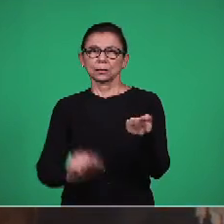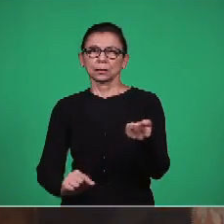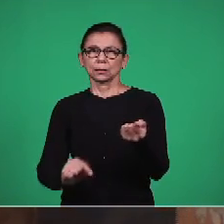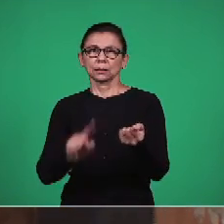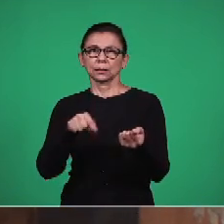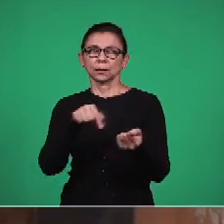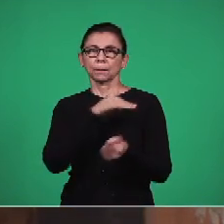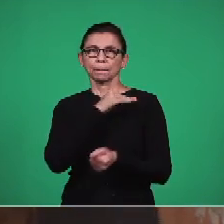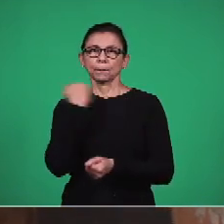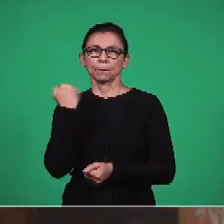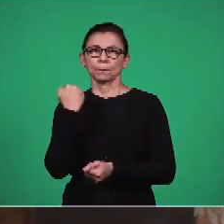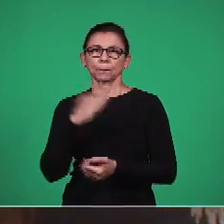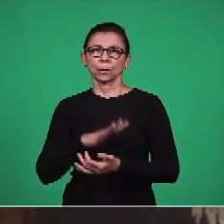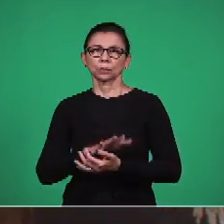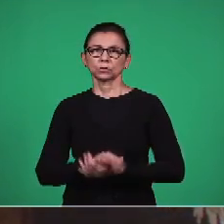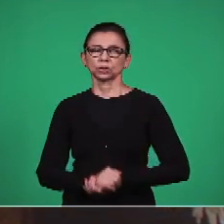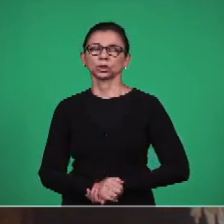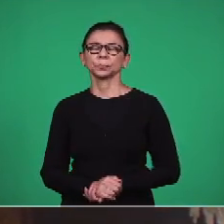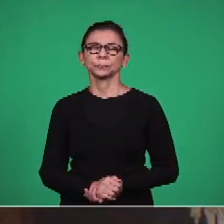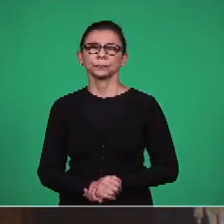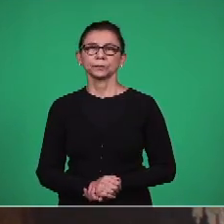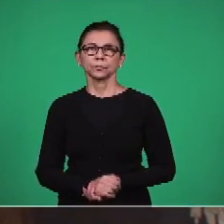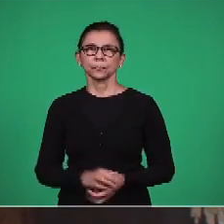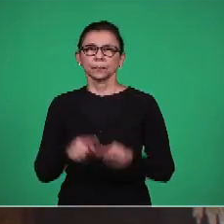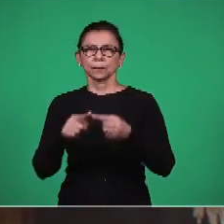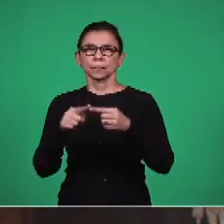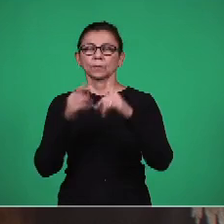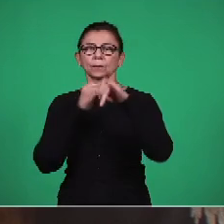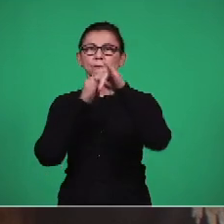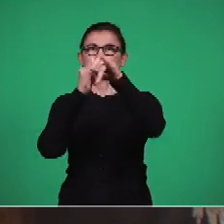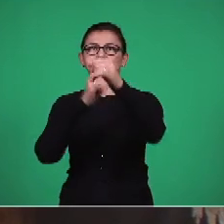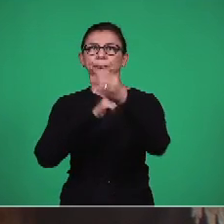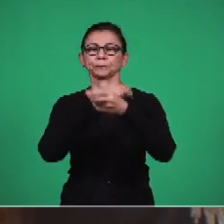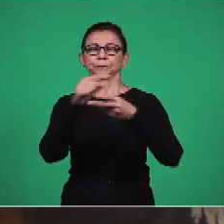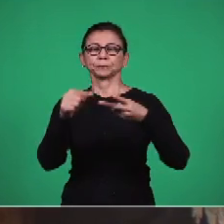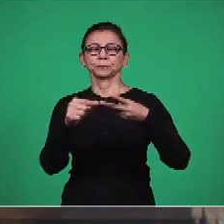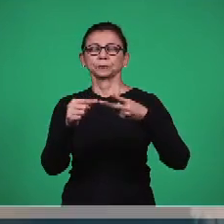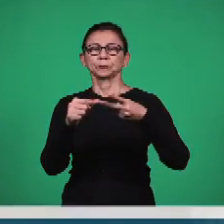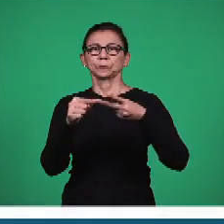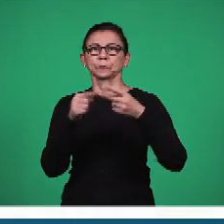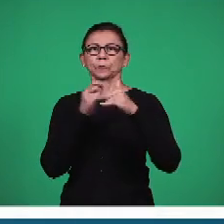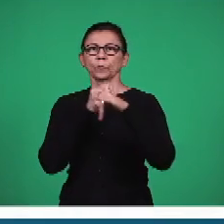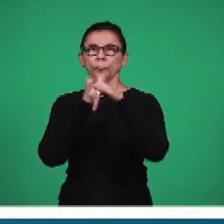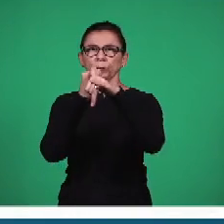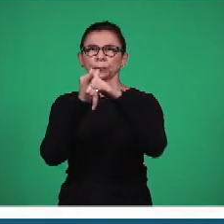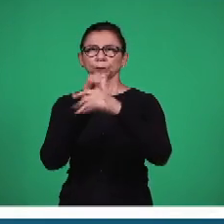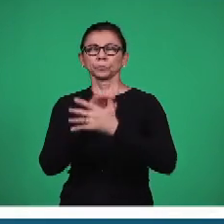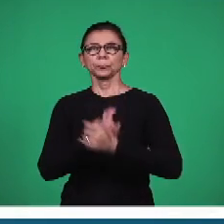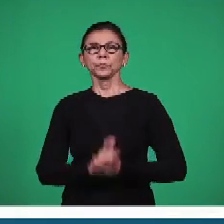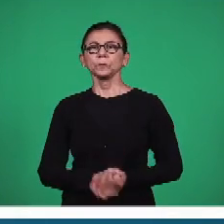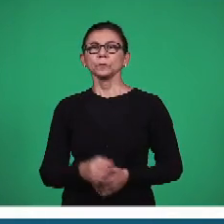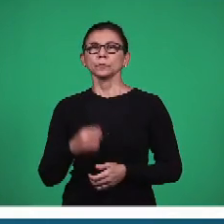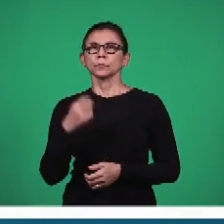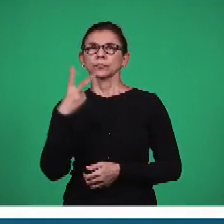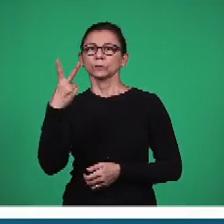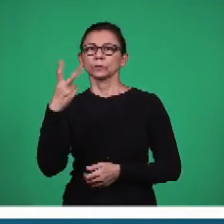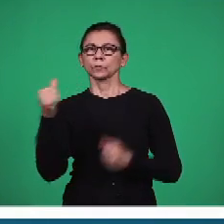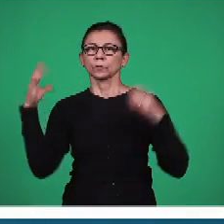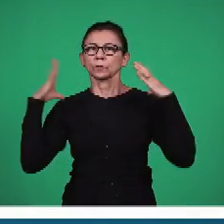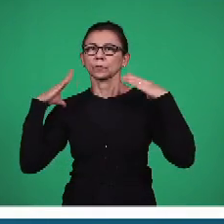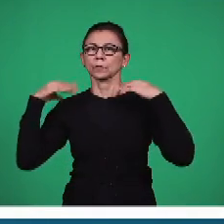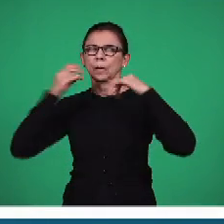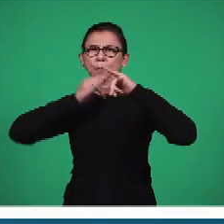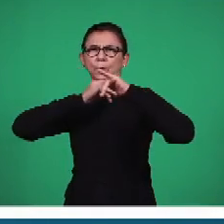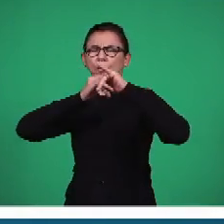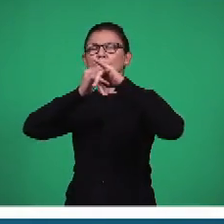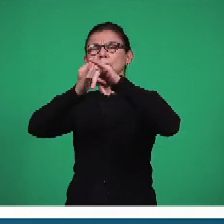Então, esse foi o primeiro sinal, a primeira trombeta. Agora vamos para a segunda trombeta. E o segundo anjo tocou a trombeta e foi lançado